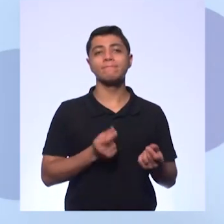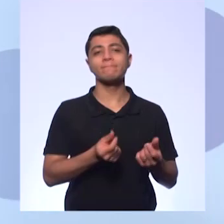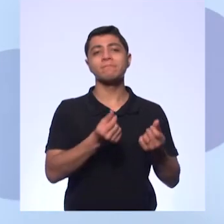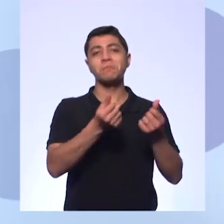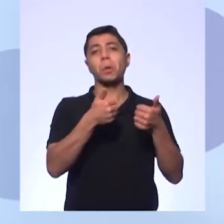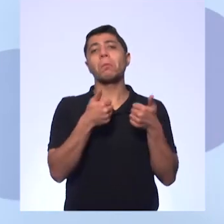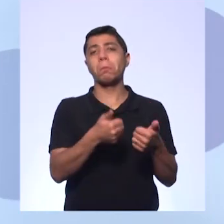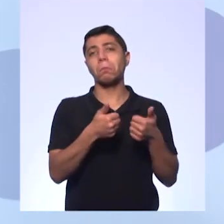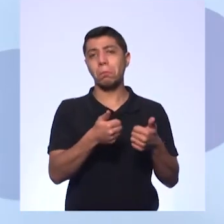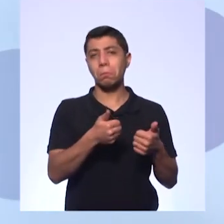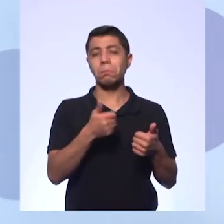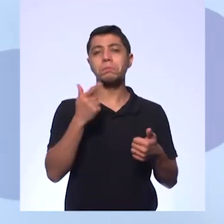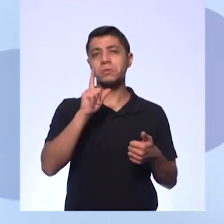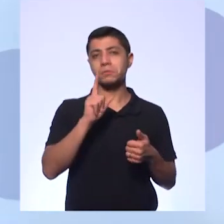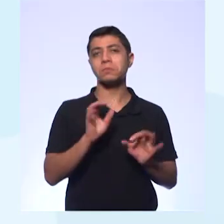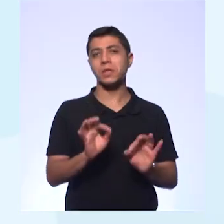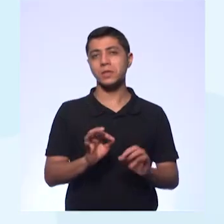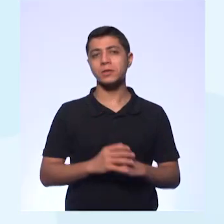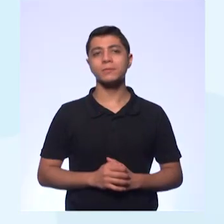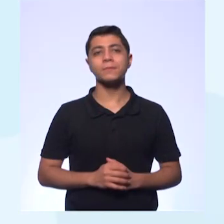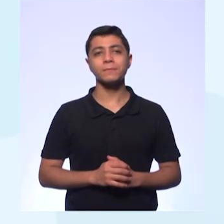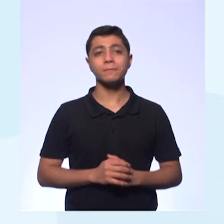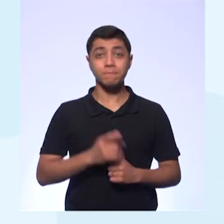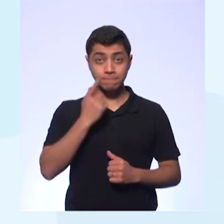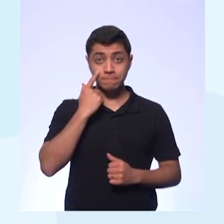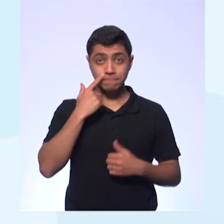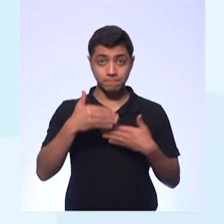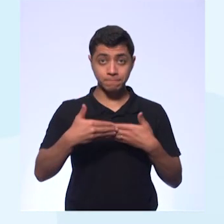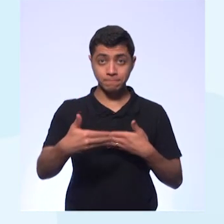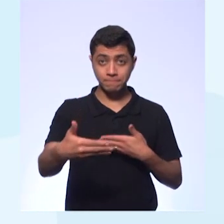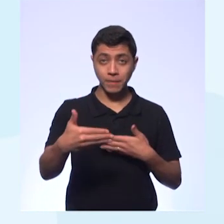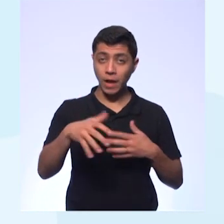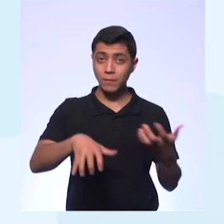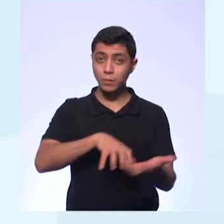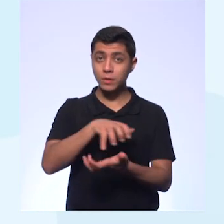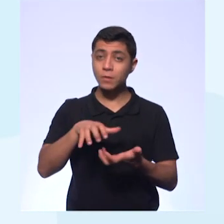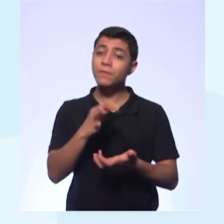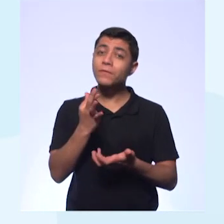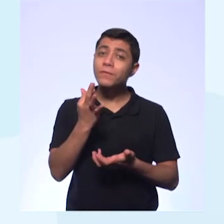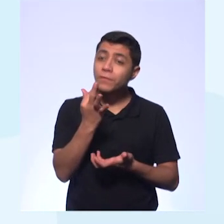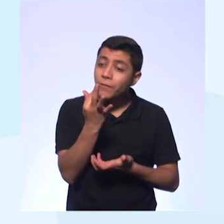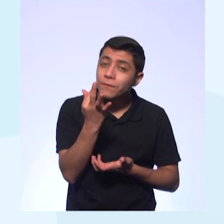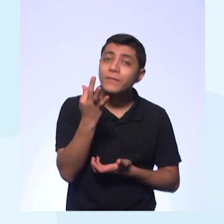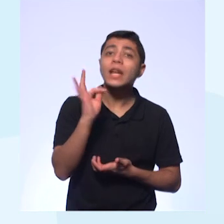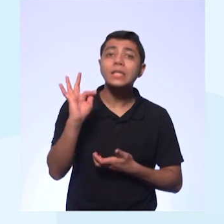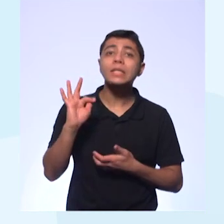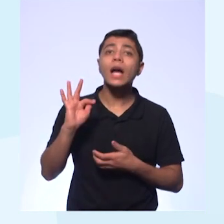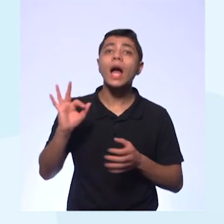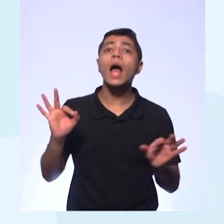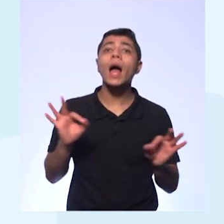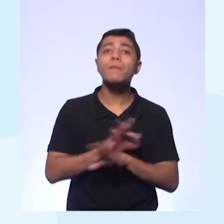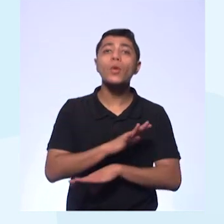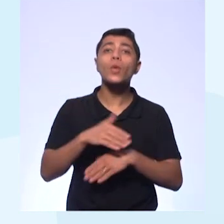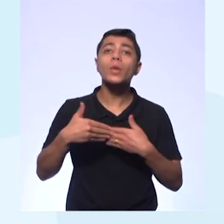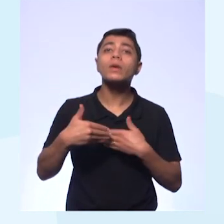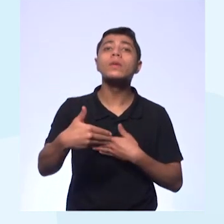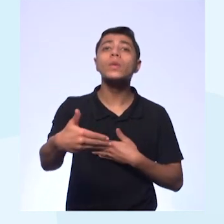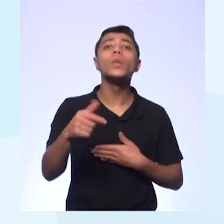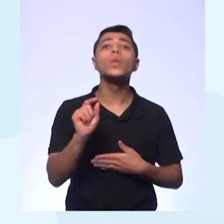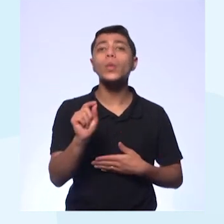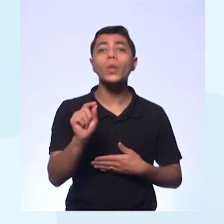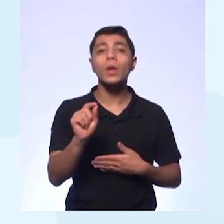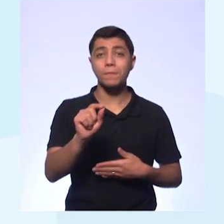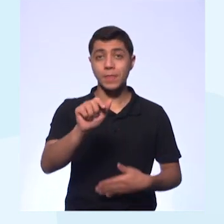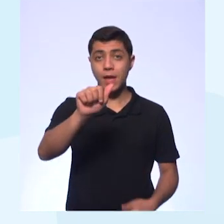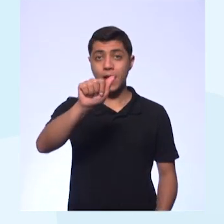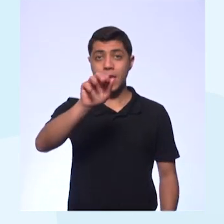falando em saldo, vamos ver as consequências da Revolução Francesa. Tá? Então, como consequências, nós tivemos o absolutismo